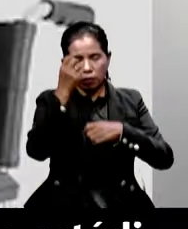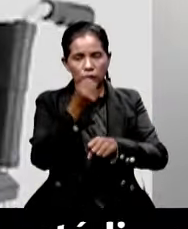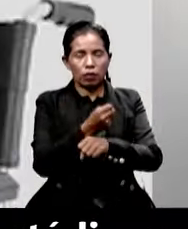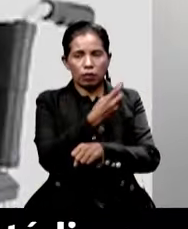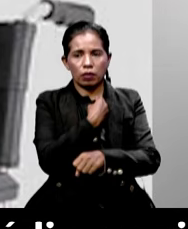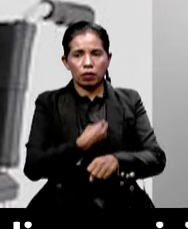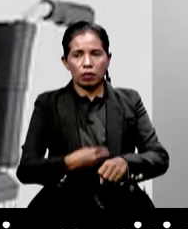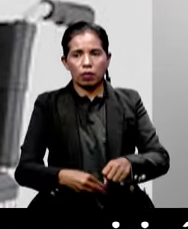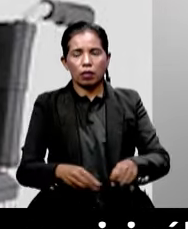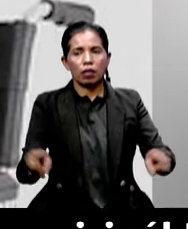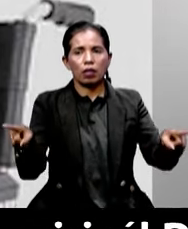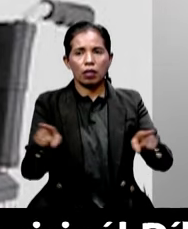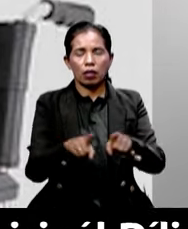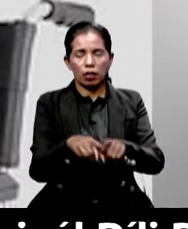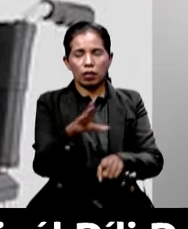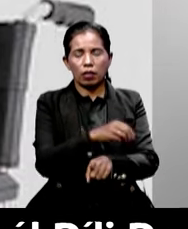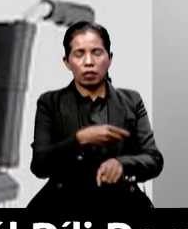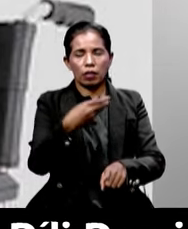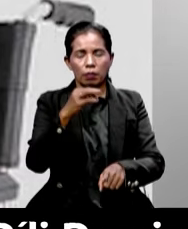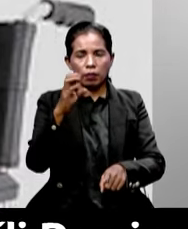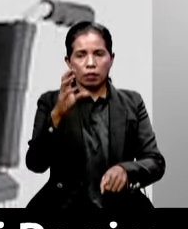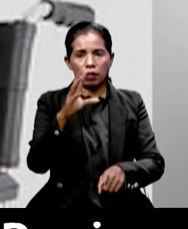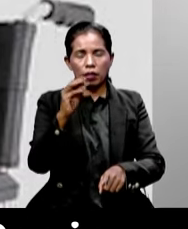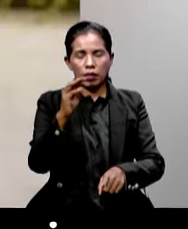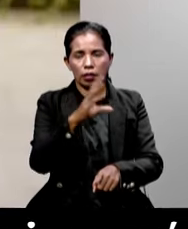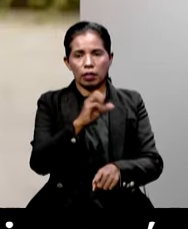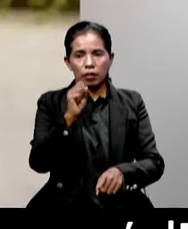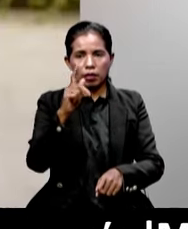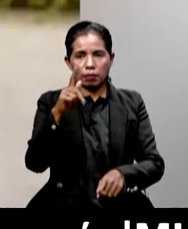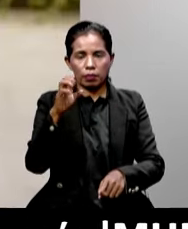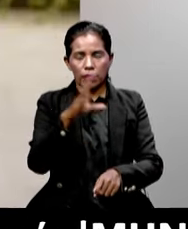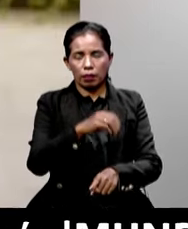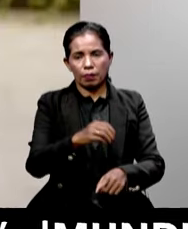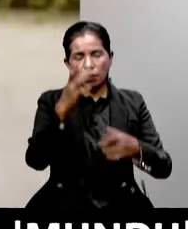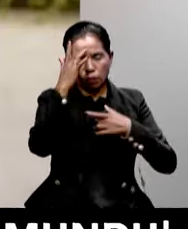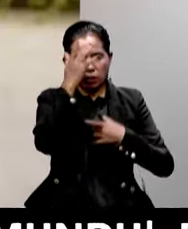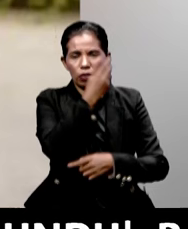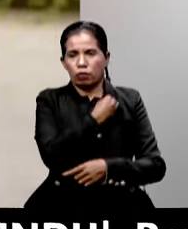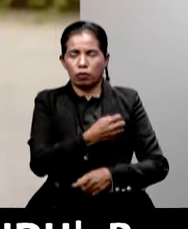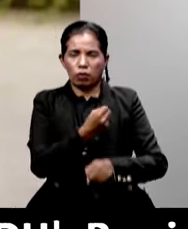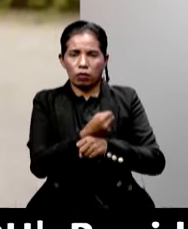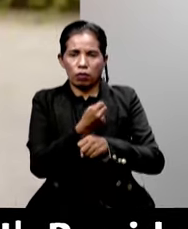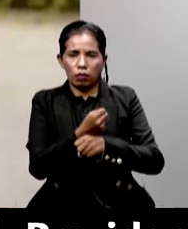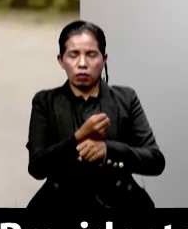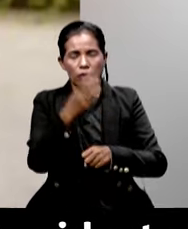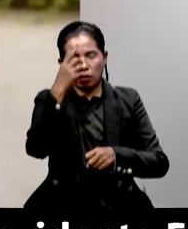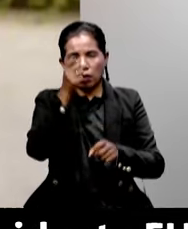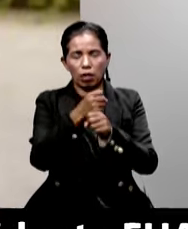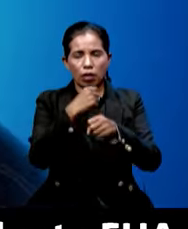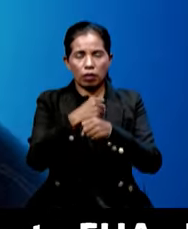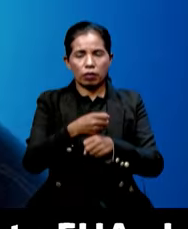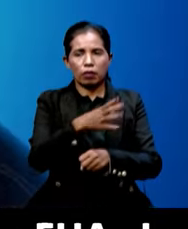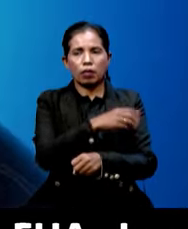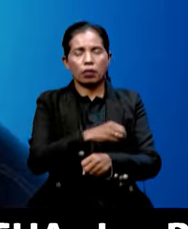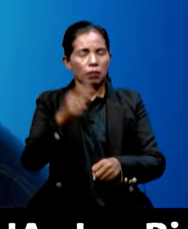rua, Macanesan estruc hemorrágico no estruc esquémico. Estruc hemorrágico, mac estruc nebe causa